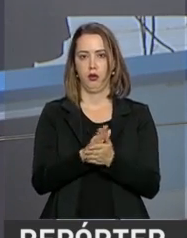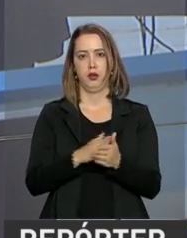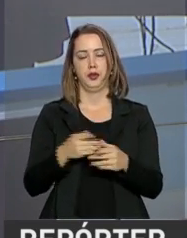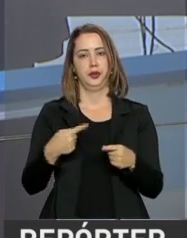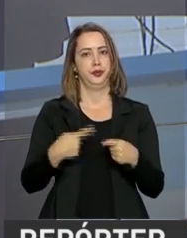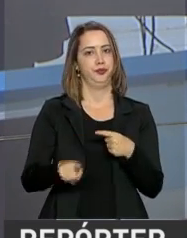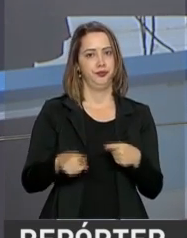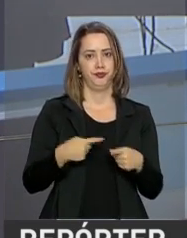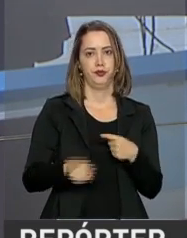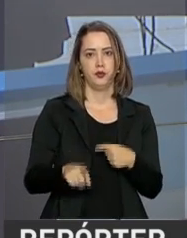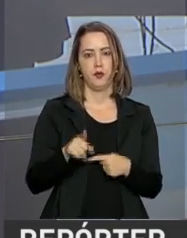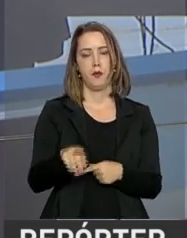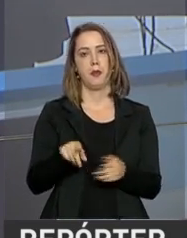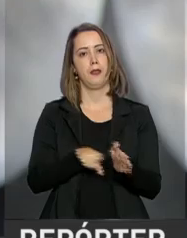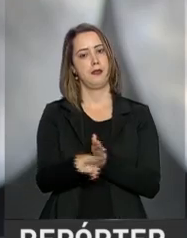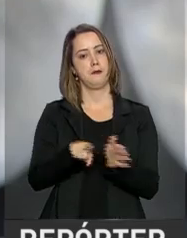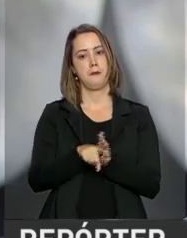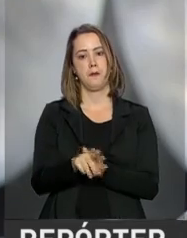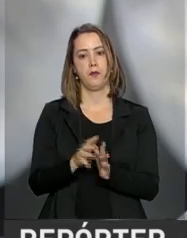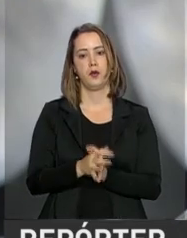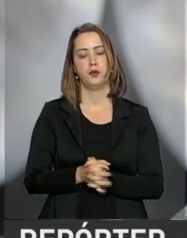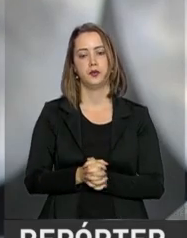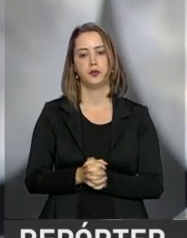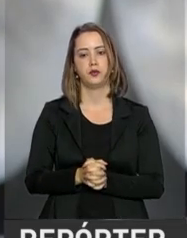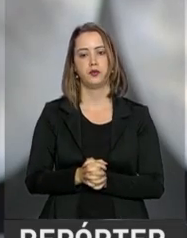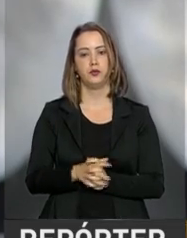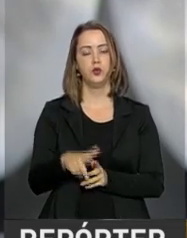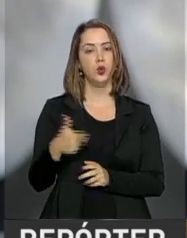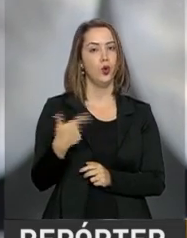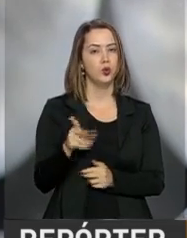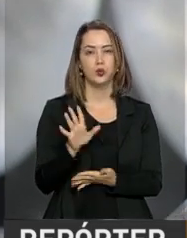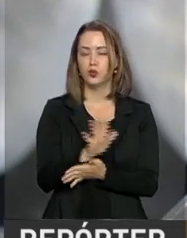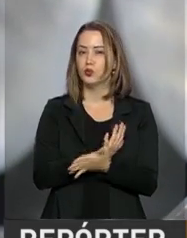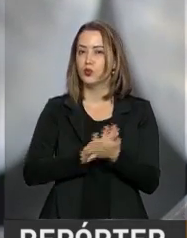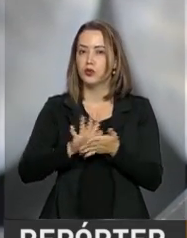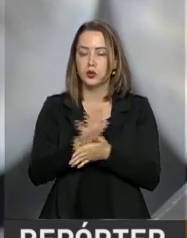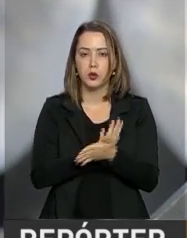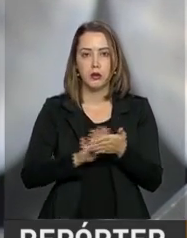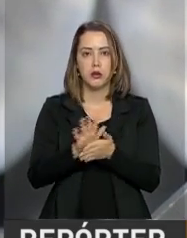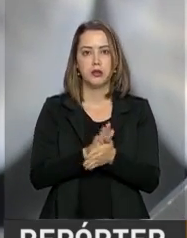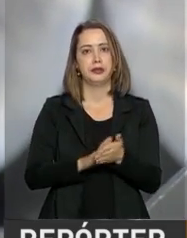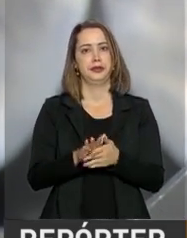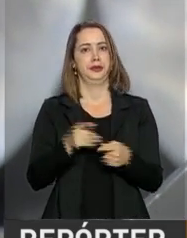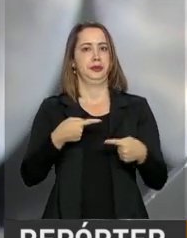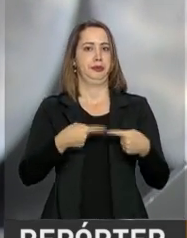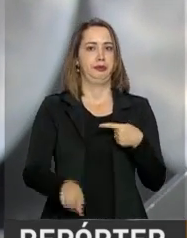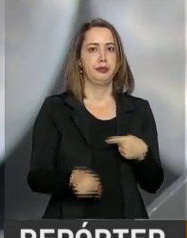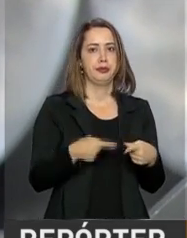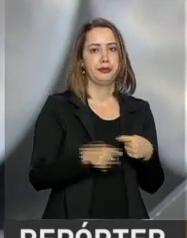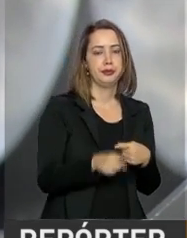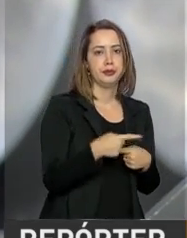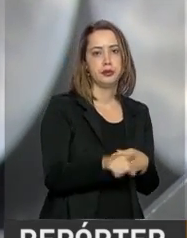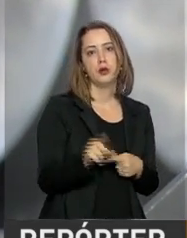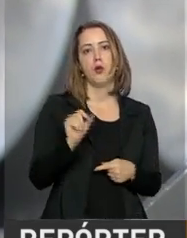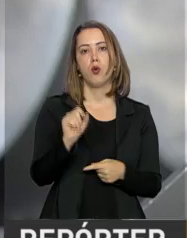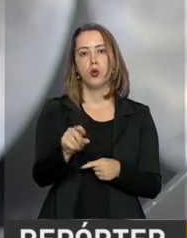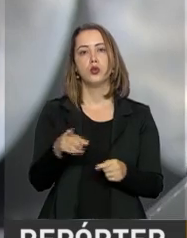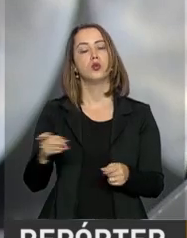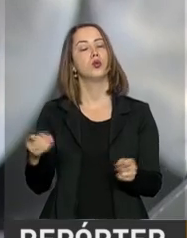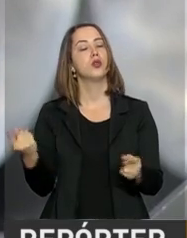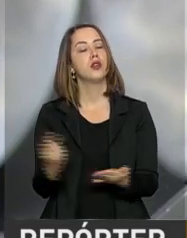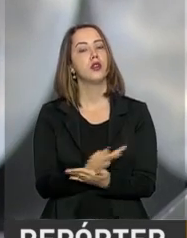nas investigações não há e não haverá nenhuma interferência na operação